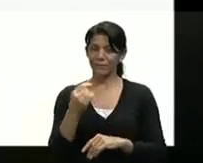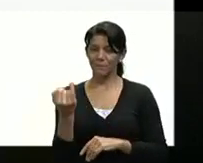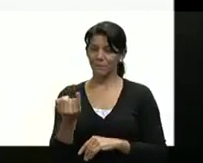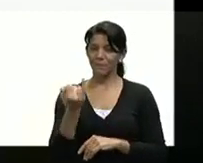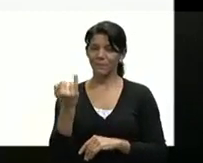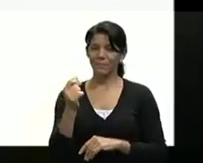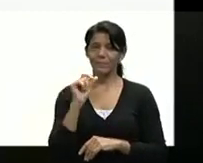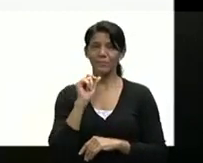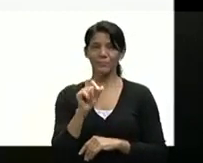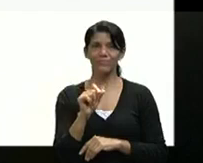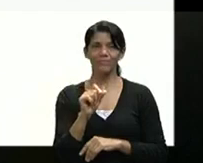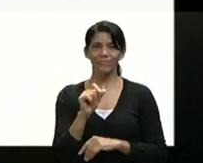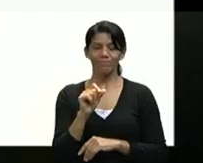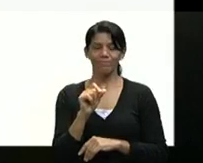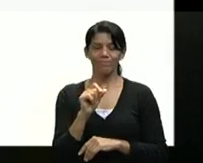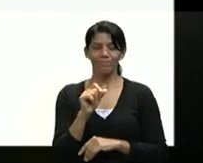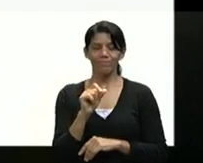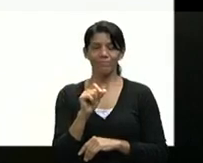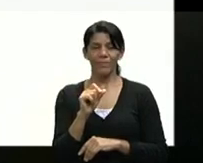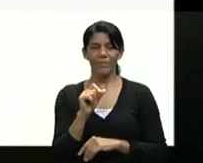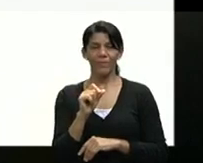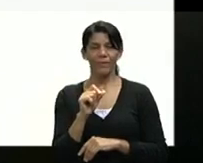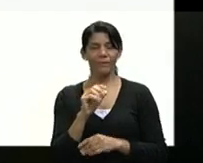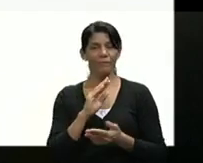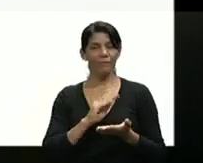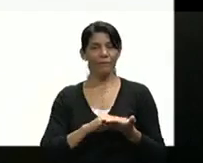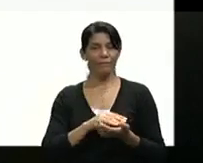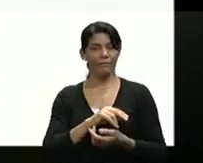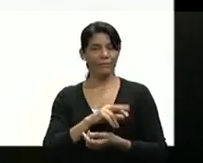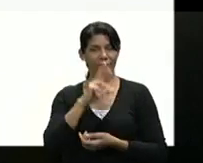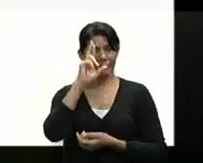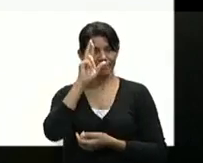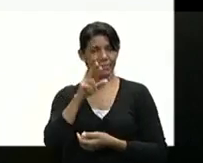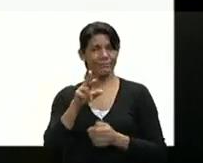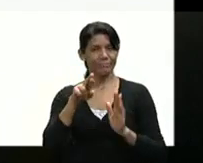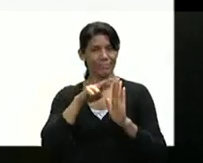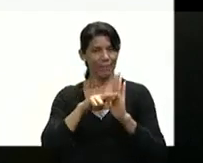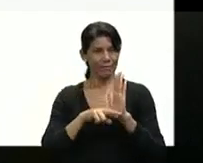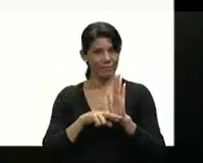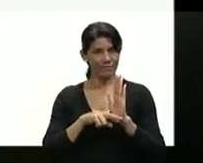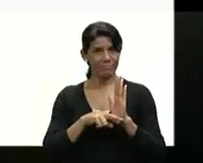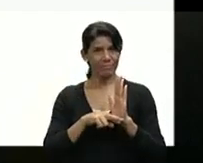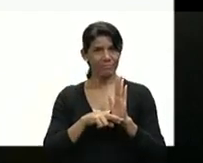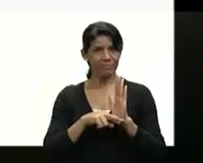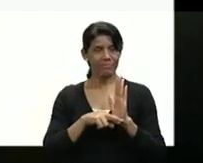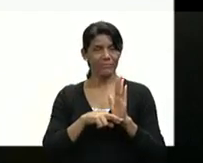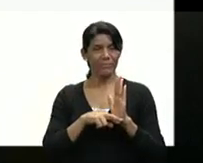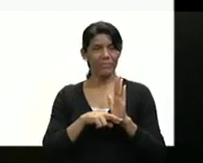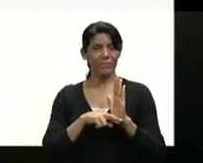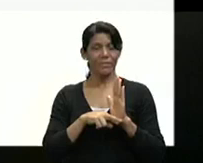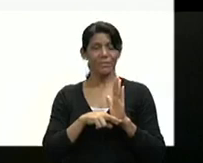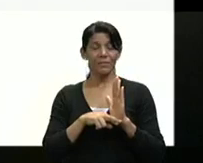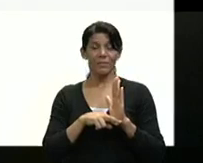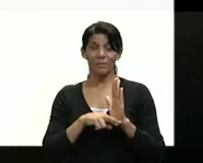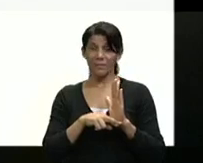importante, né, que é o desrespeito às regras, né? De uma